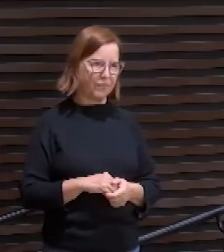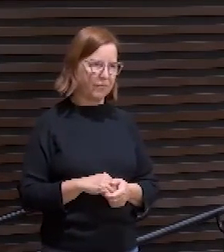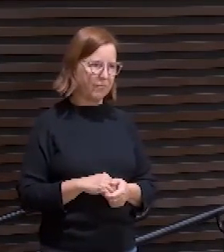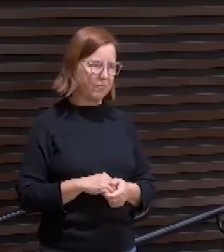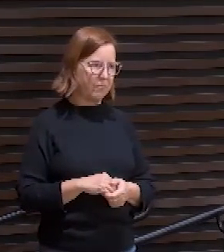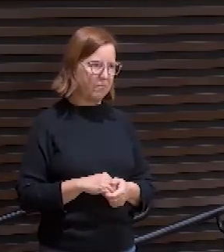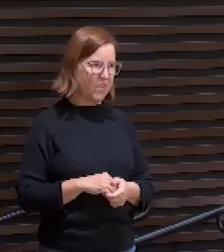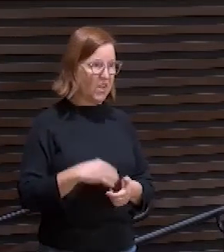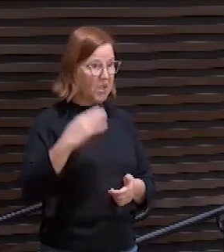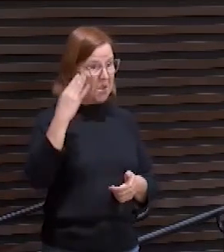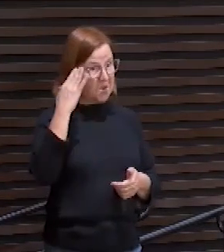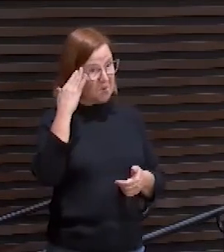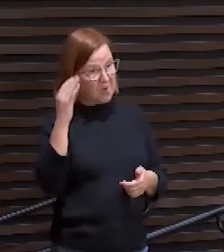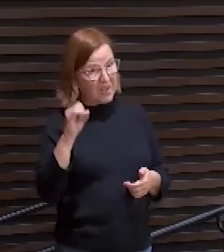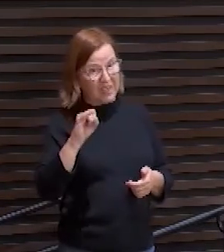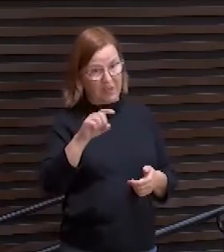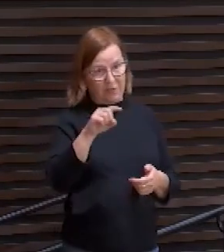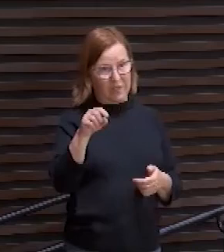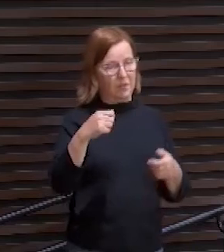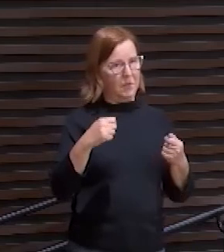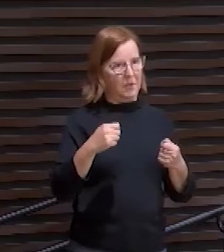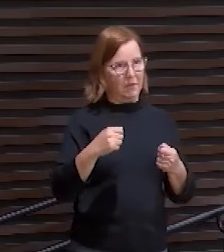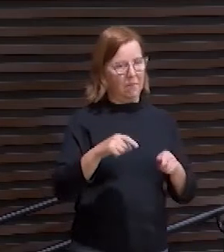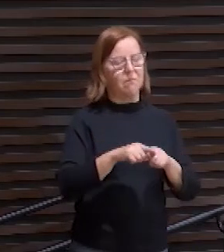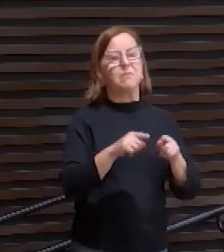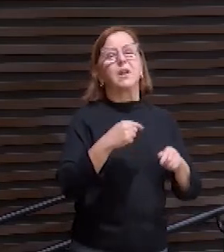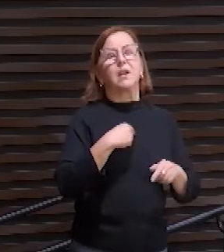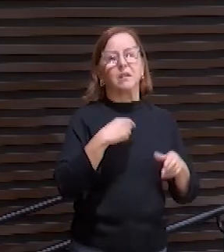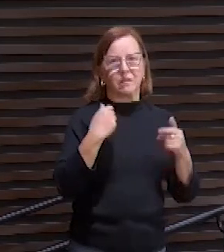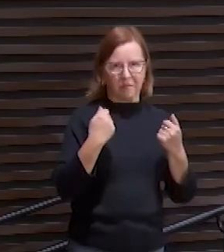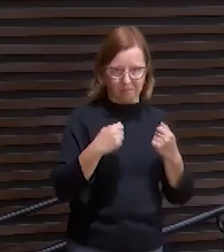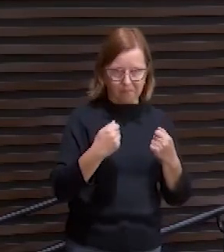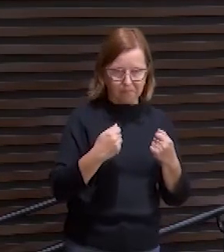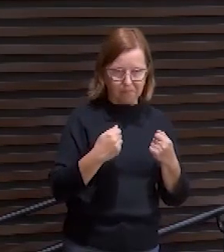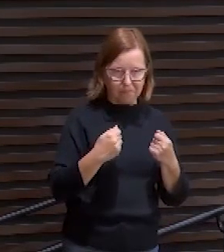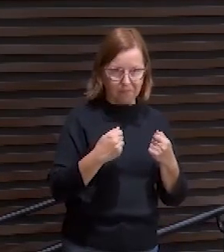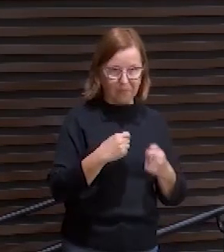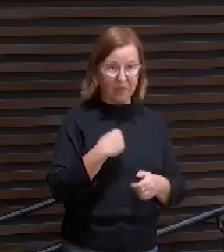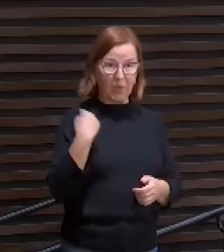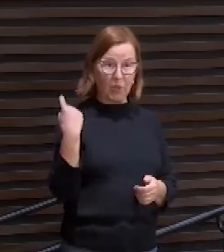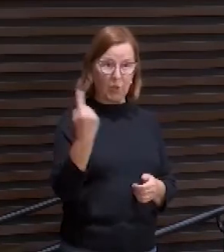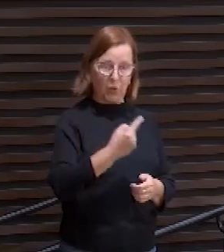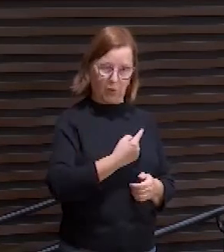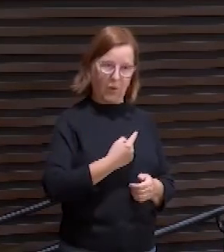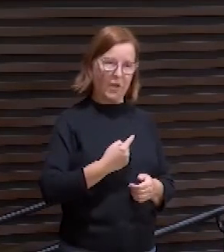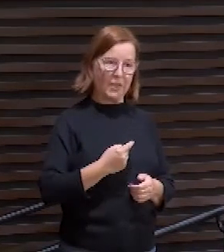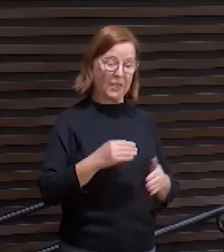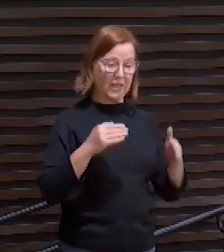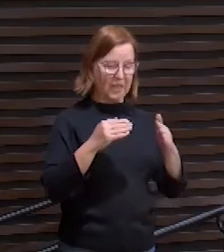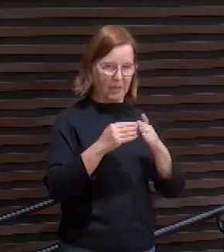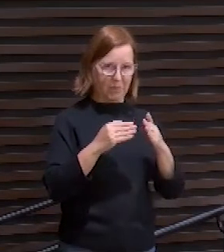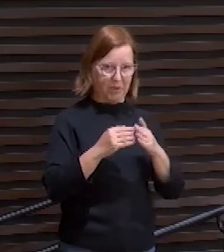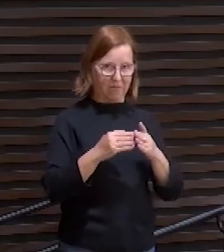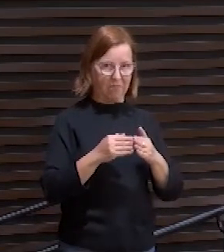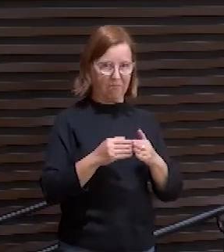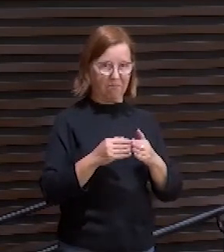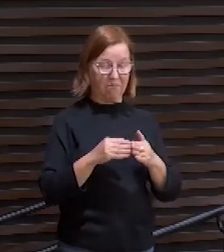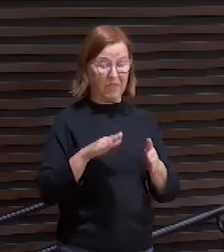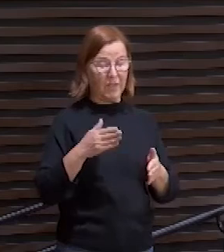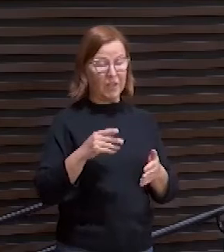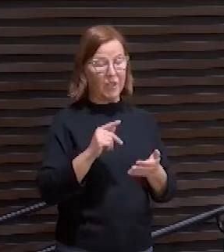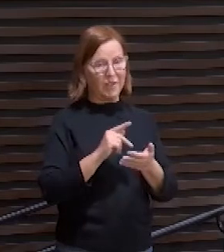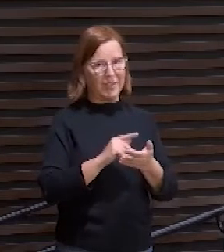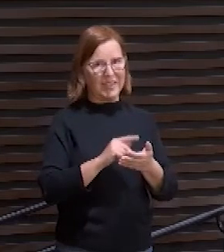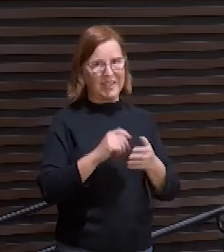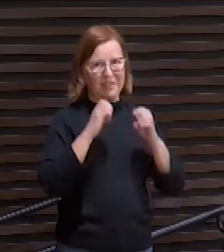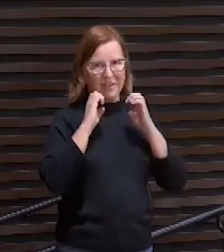Eu não sei se você precisa, mas eu preciso. Nós somos seres finitos. Então, o verdadeiro evangelho é aquele